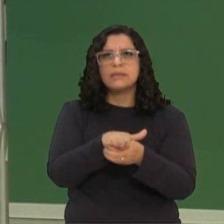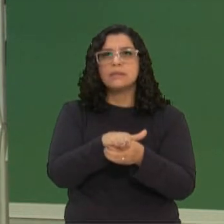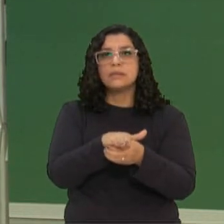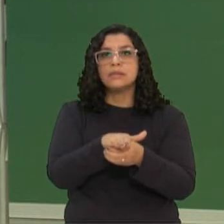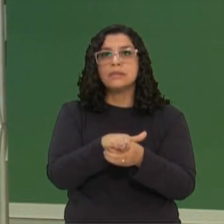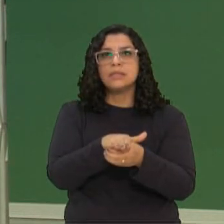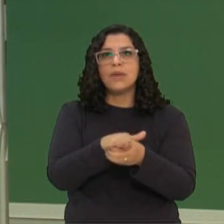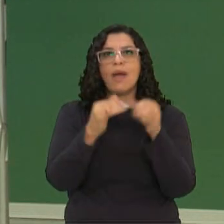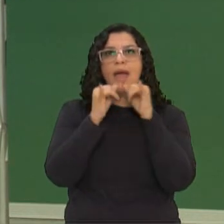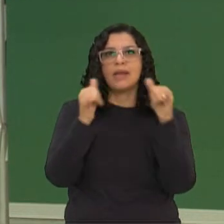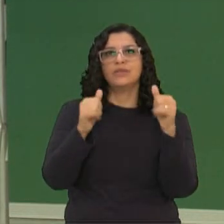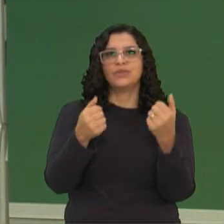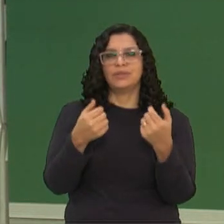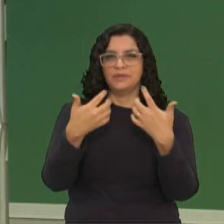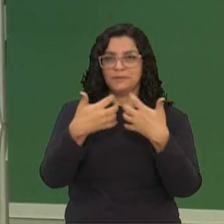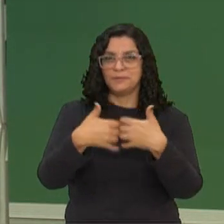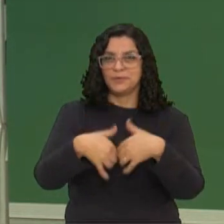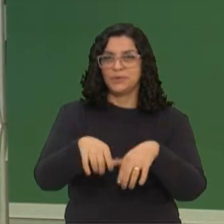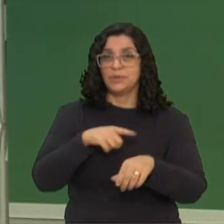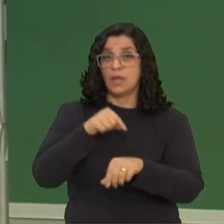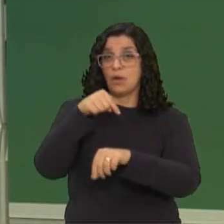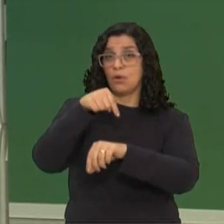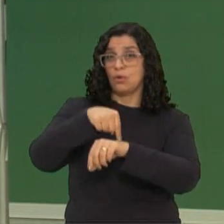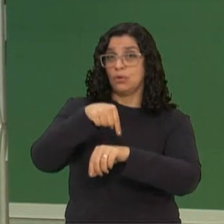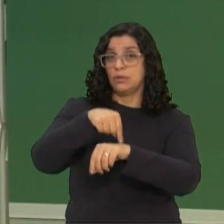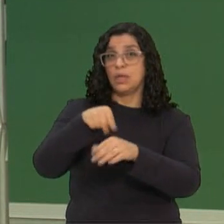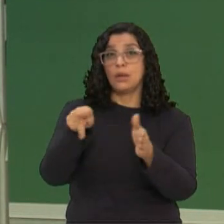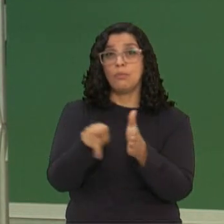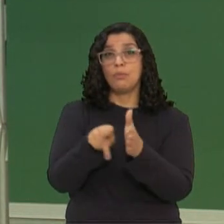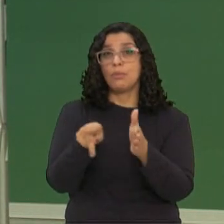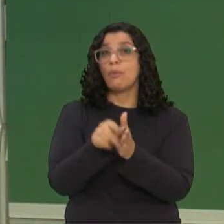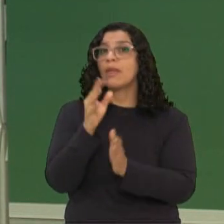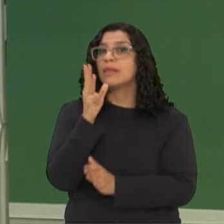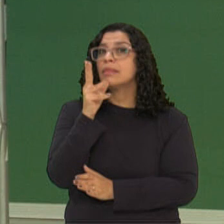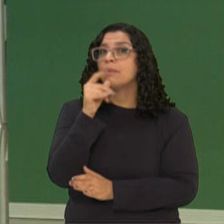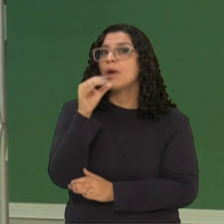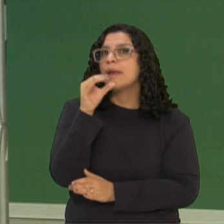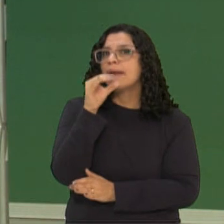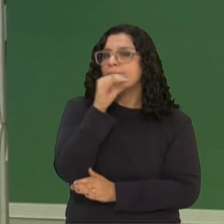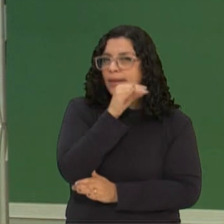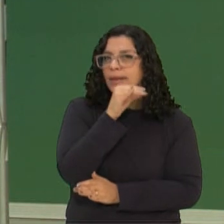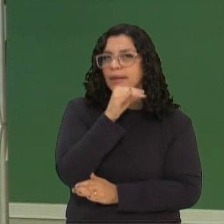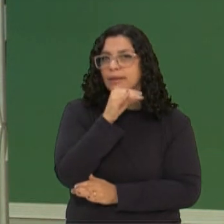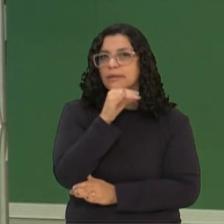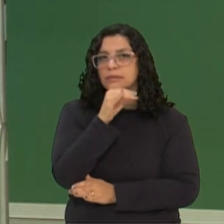no caso, o tempo de aquecimento do chuveiro,